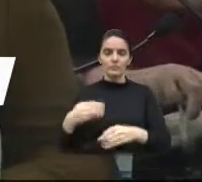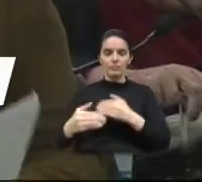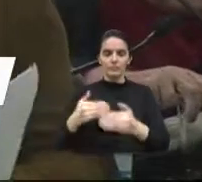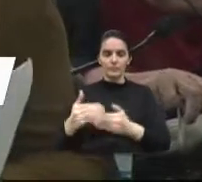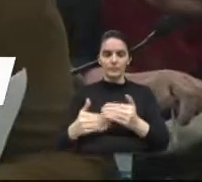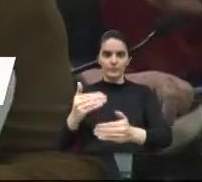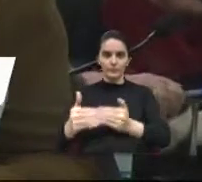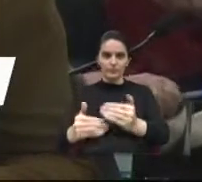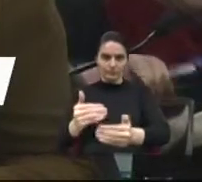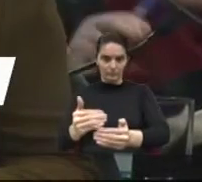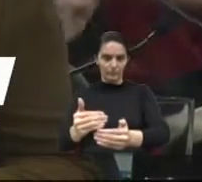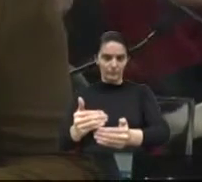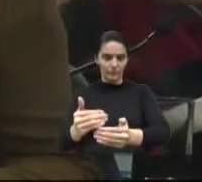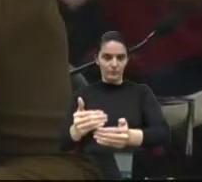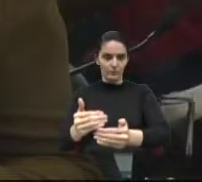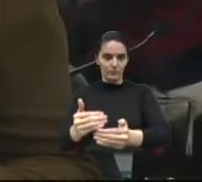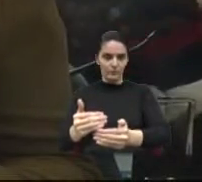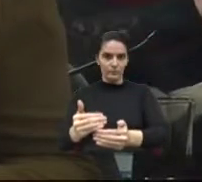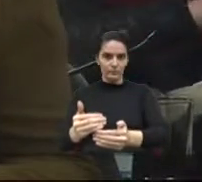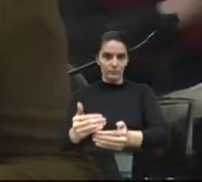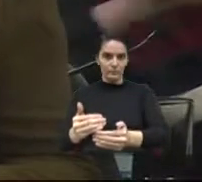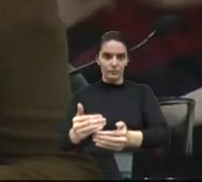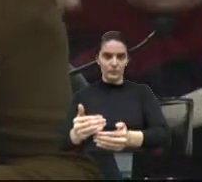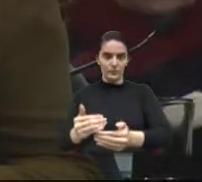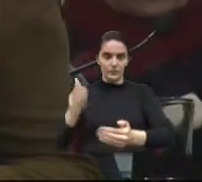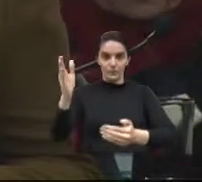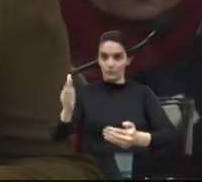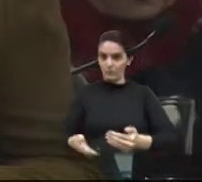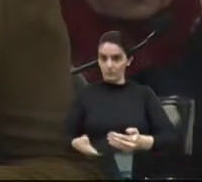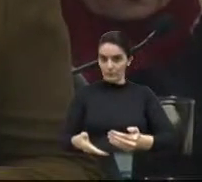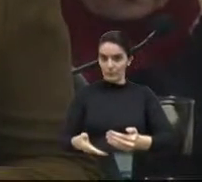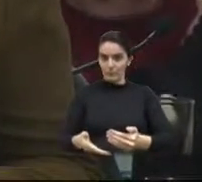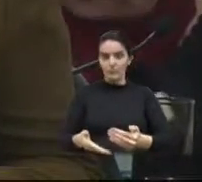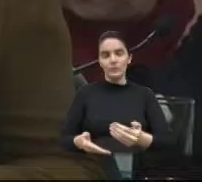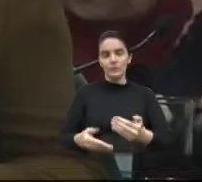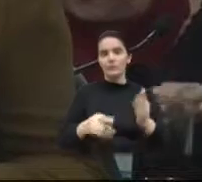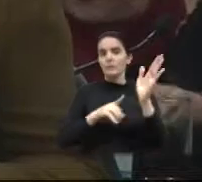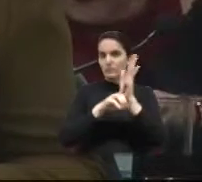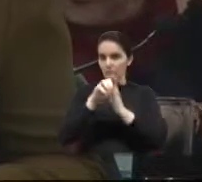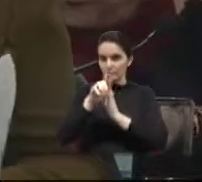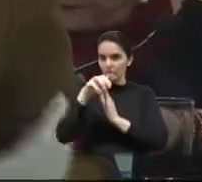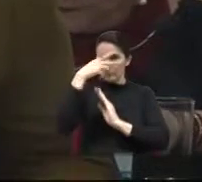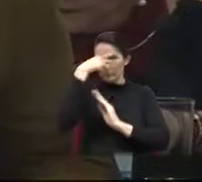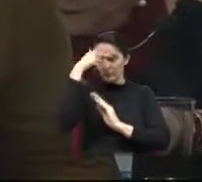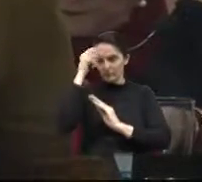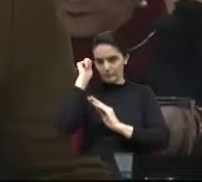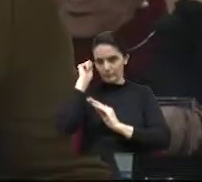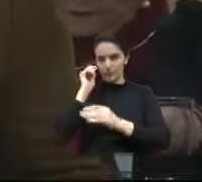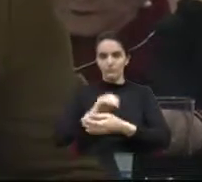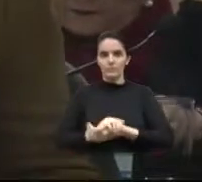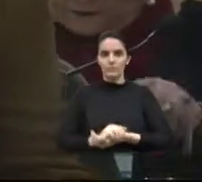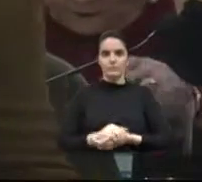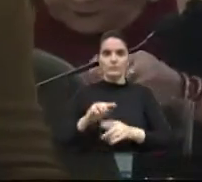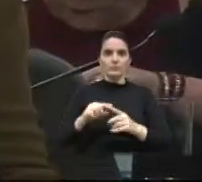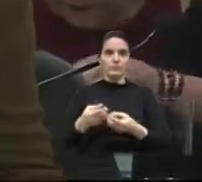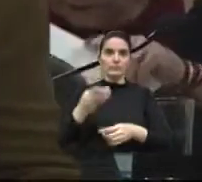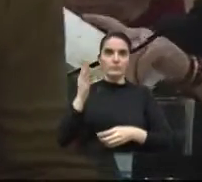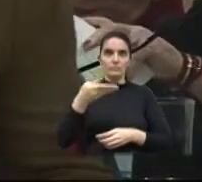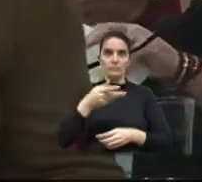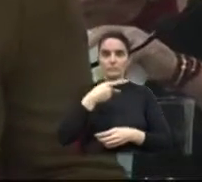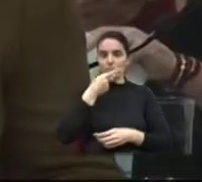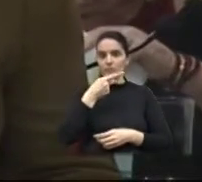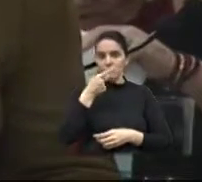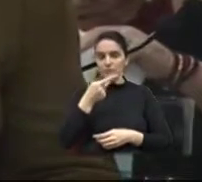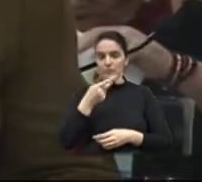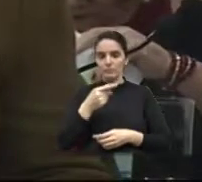gente está lendo hoje esse requerimento. Mas como já foi dito, né, que ele vai